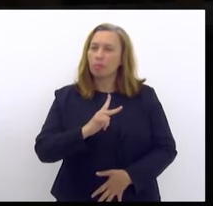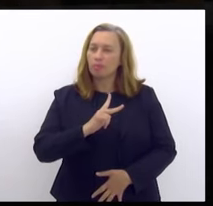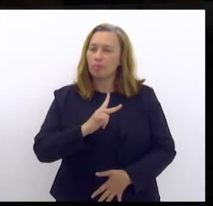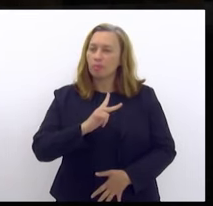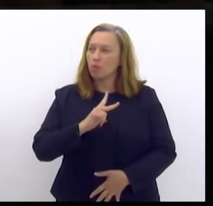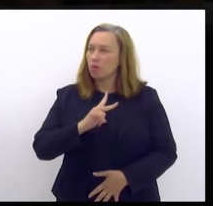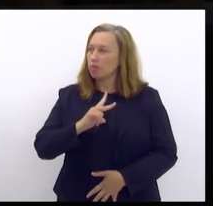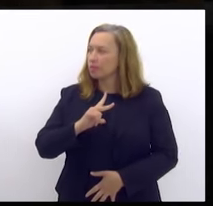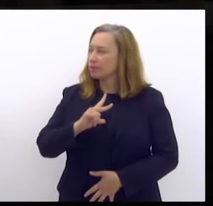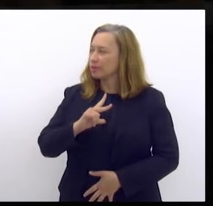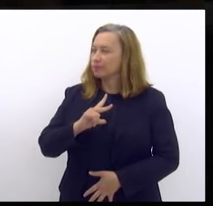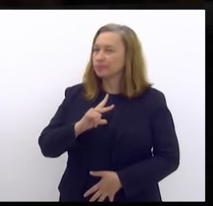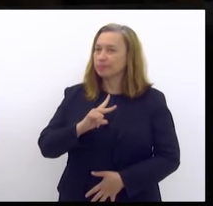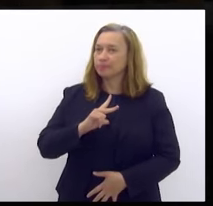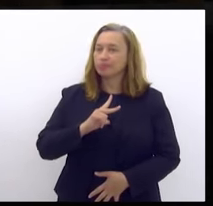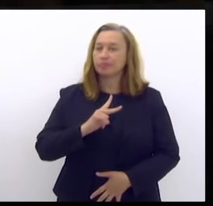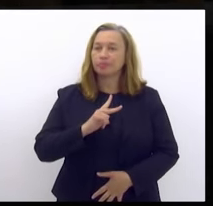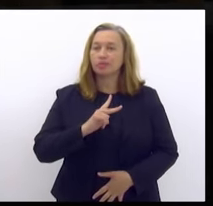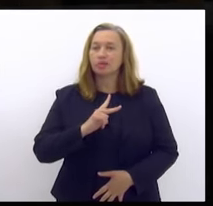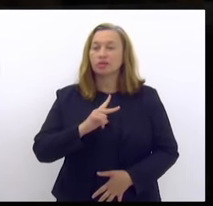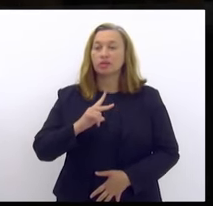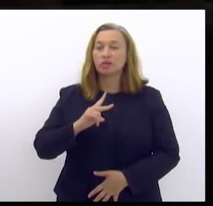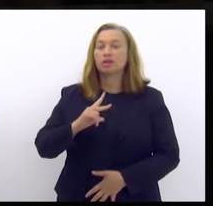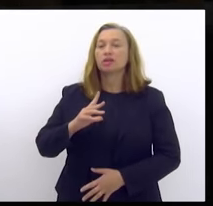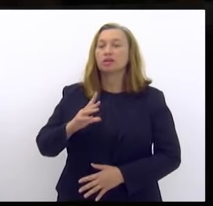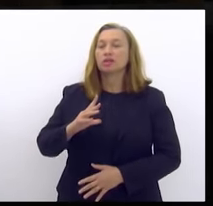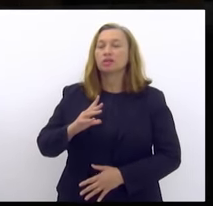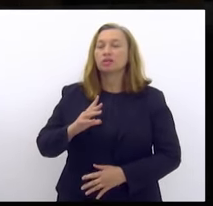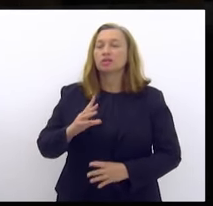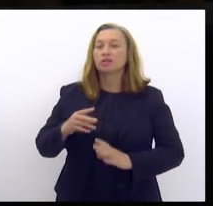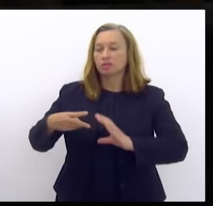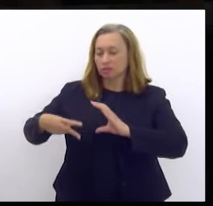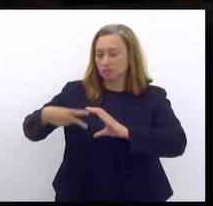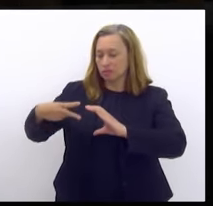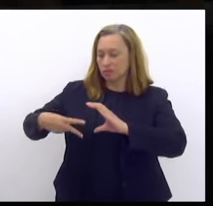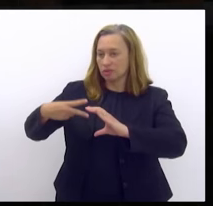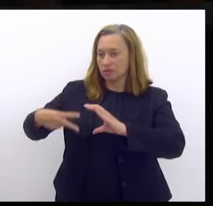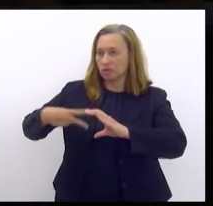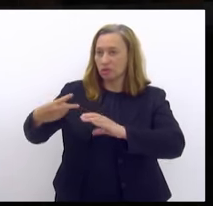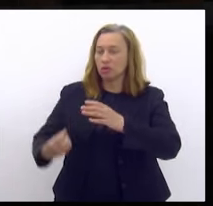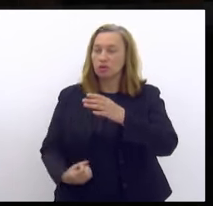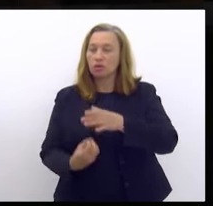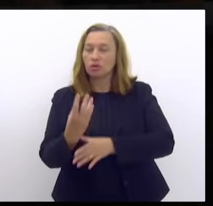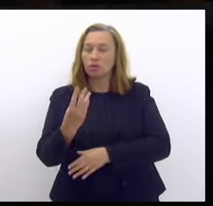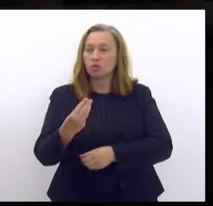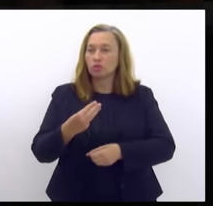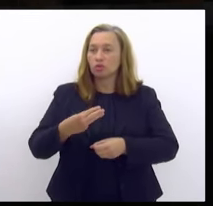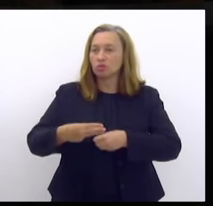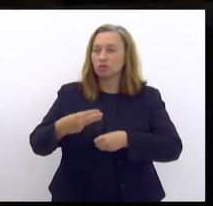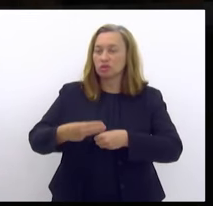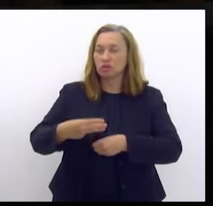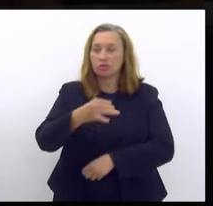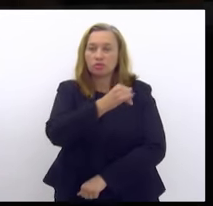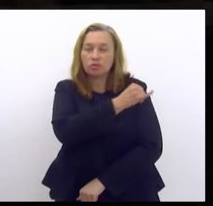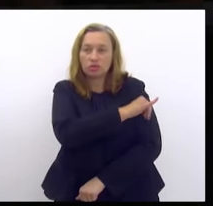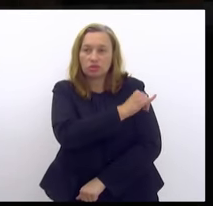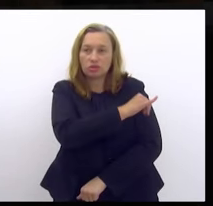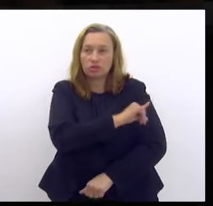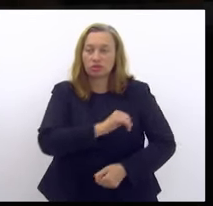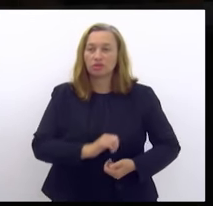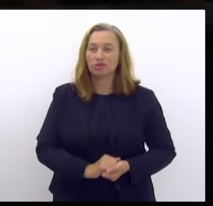de Vereadores criou no município do Rio de Janeiro também a sua lei de